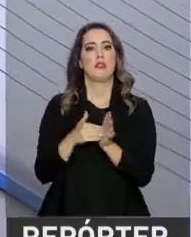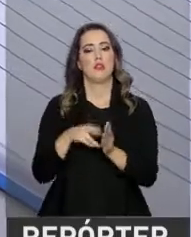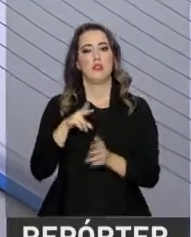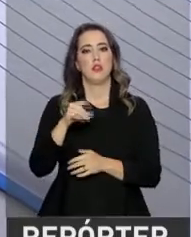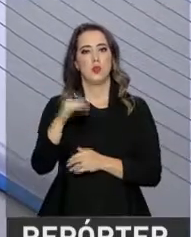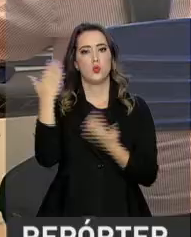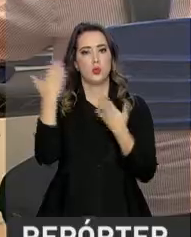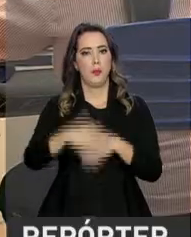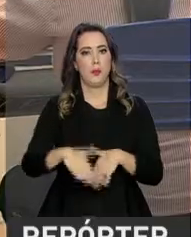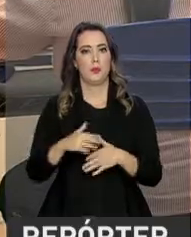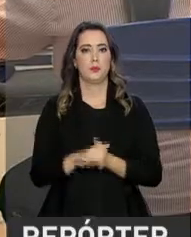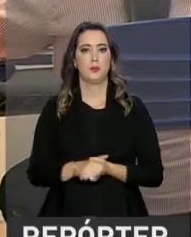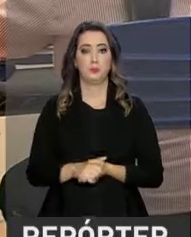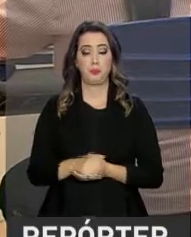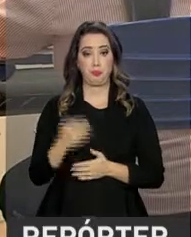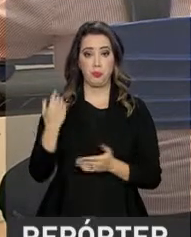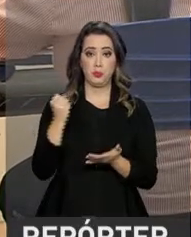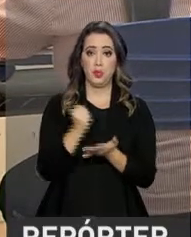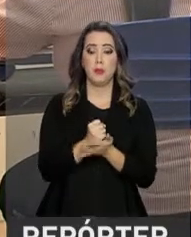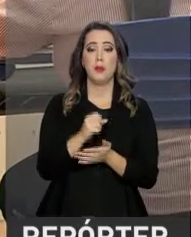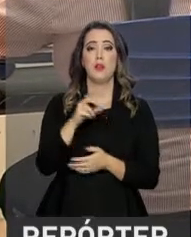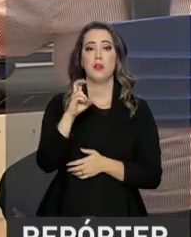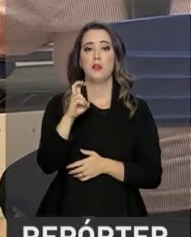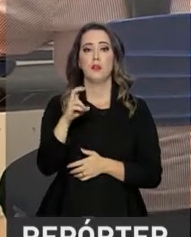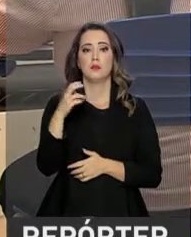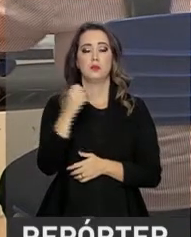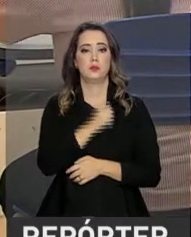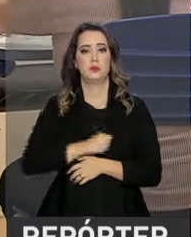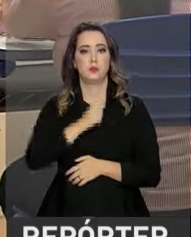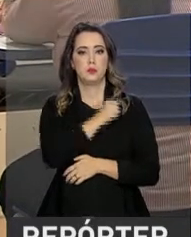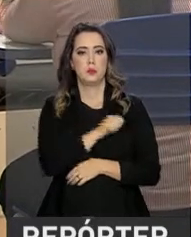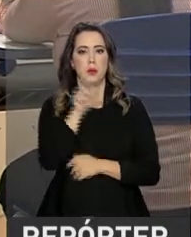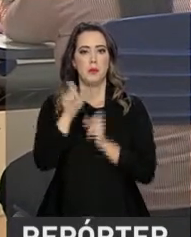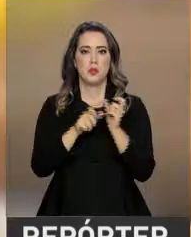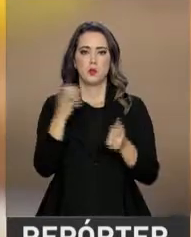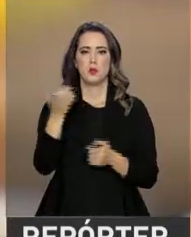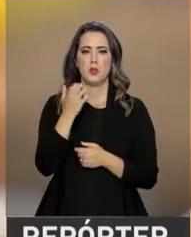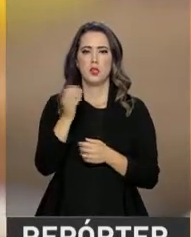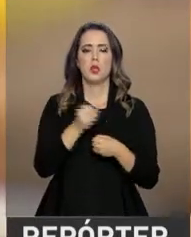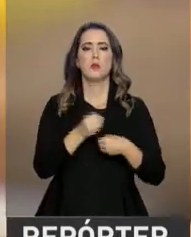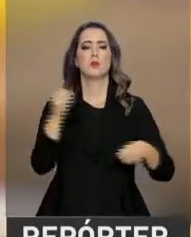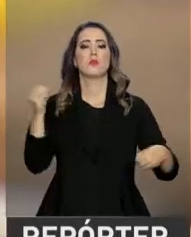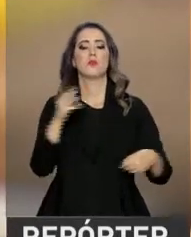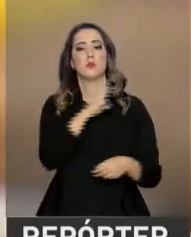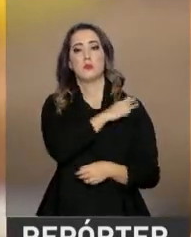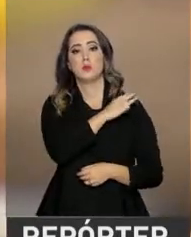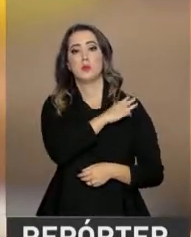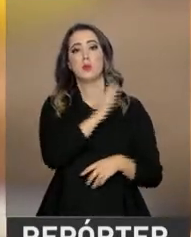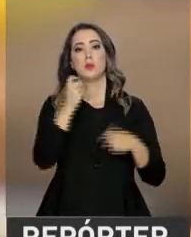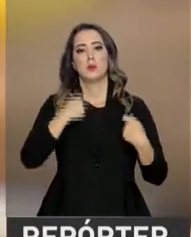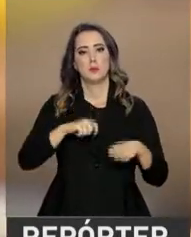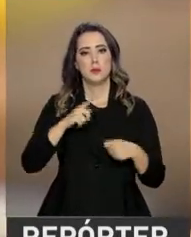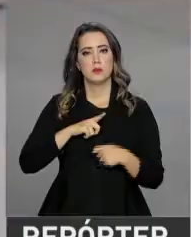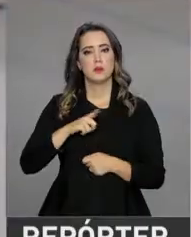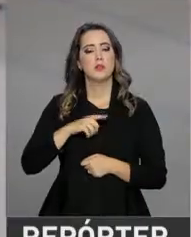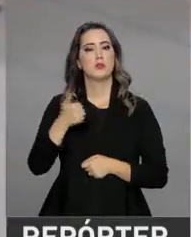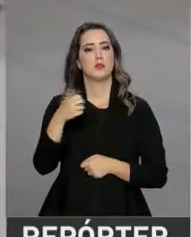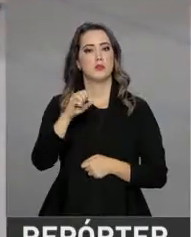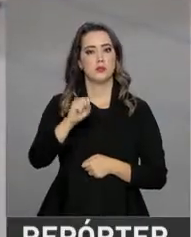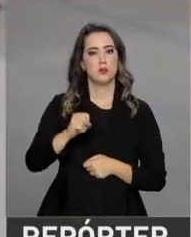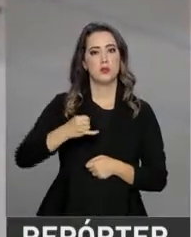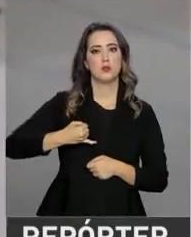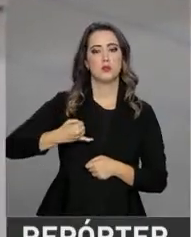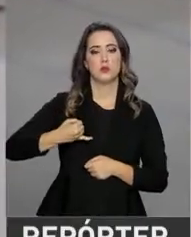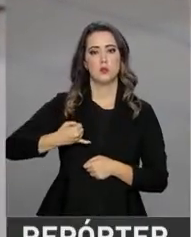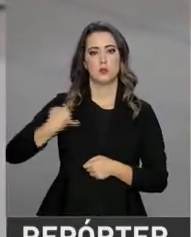da realização da prova marcada para 5 de agosto para quem quer um certificado de ensino médio é preciso ter no mínimo